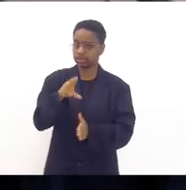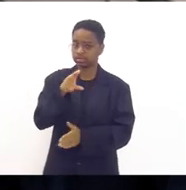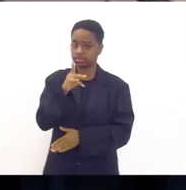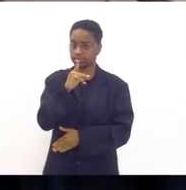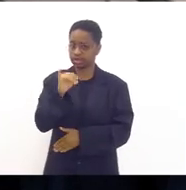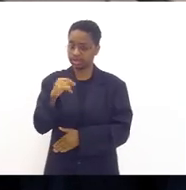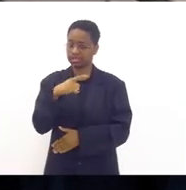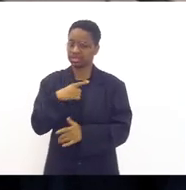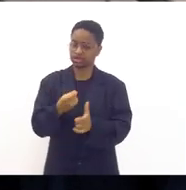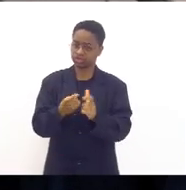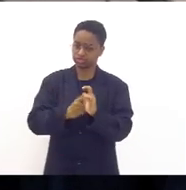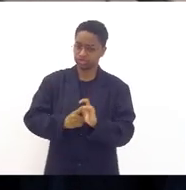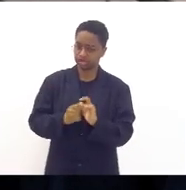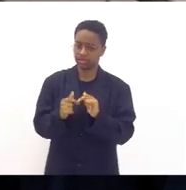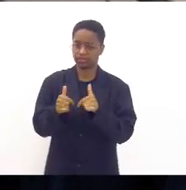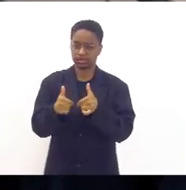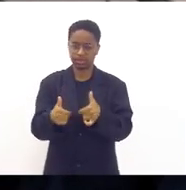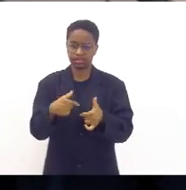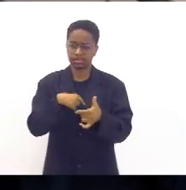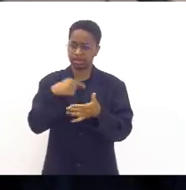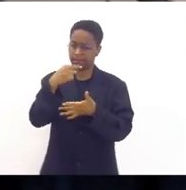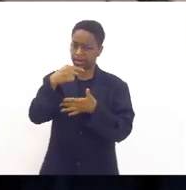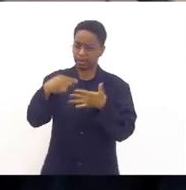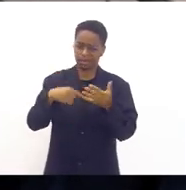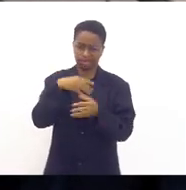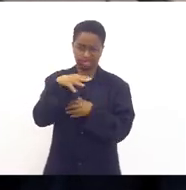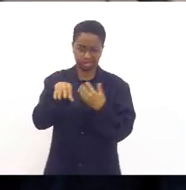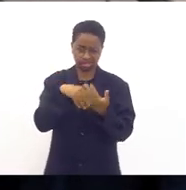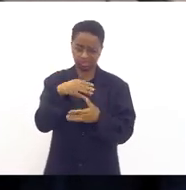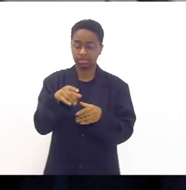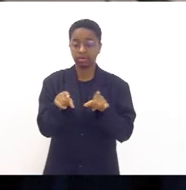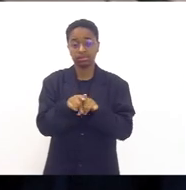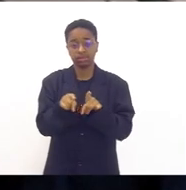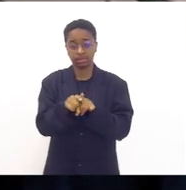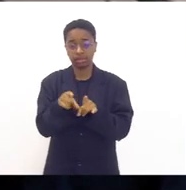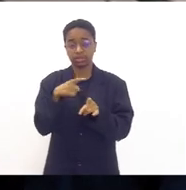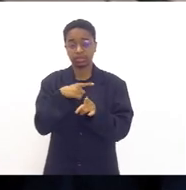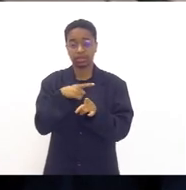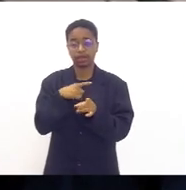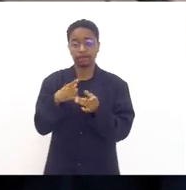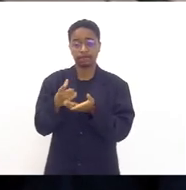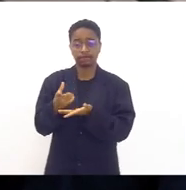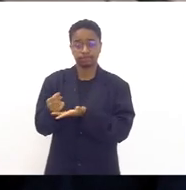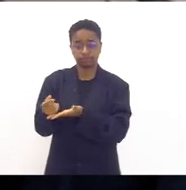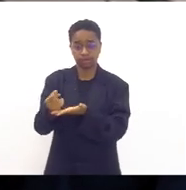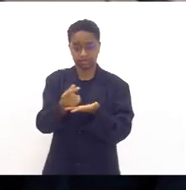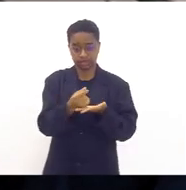dívida ativa, enfim, todo aquele embrólio, e tem lá na Fazenda um setor